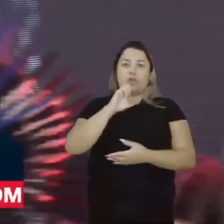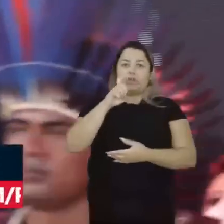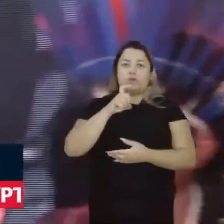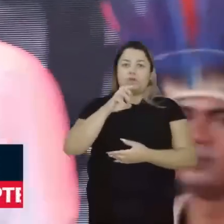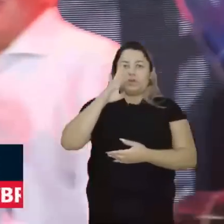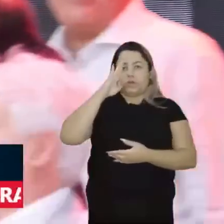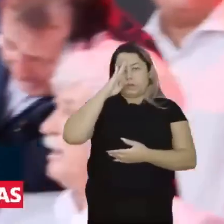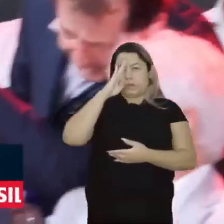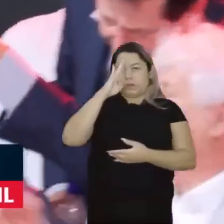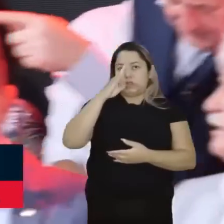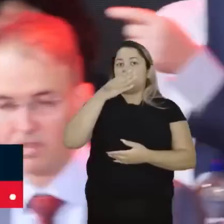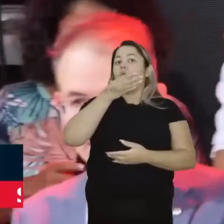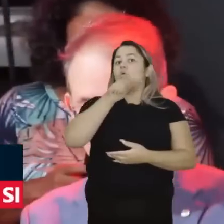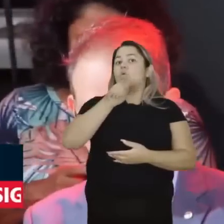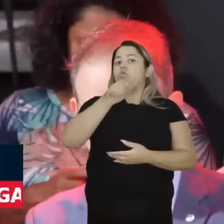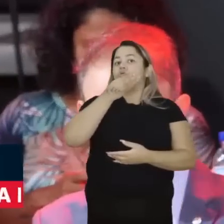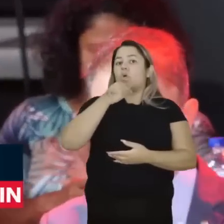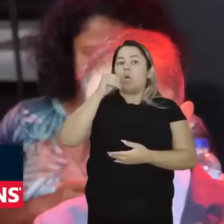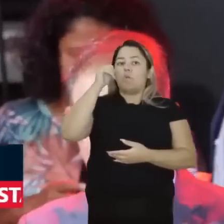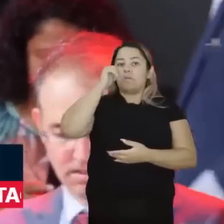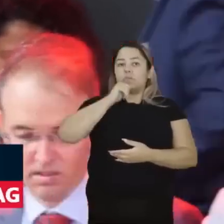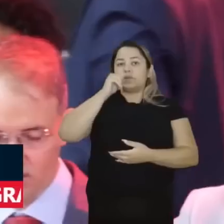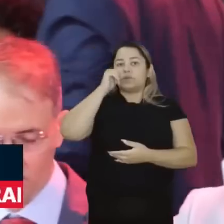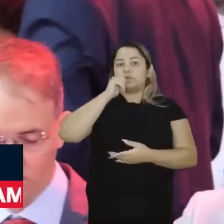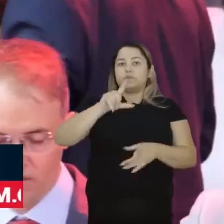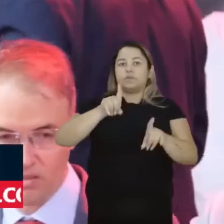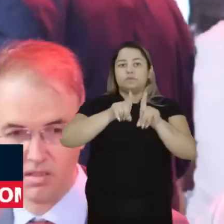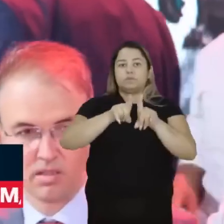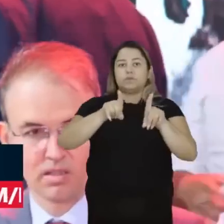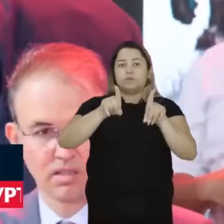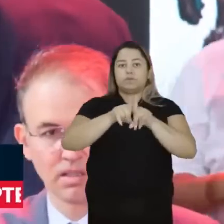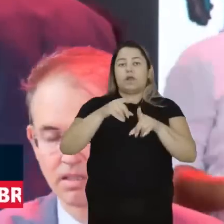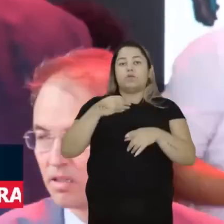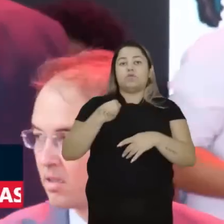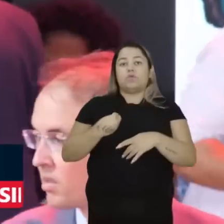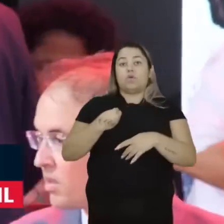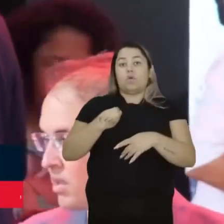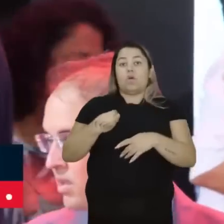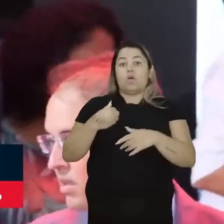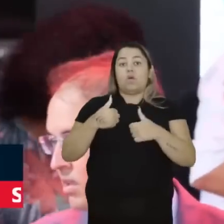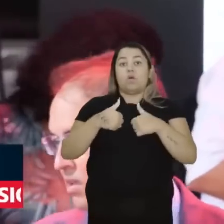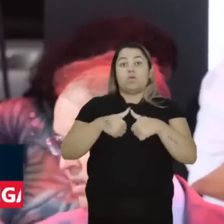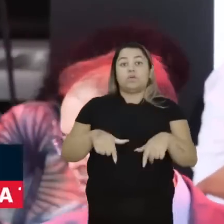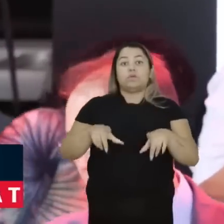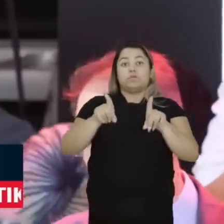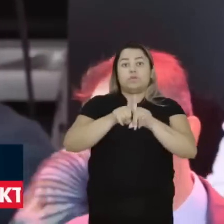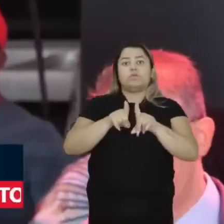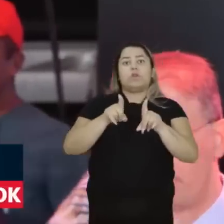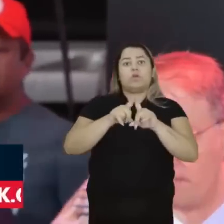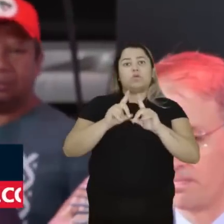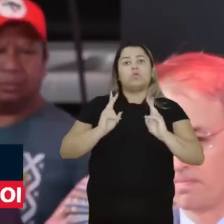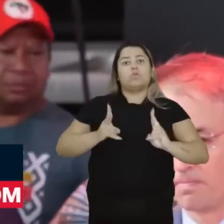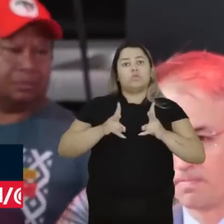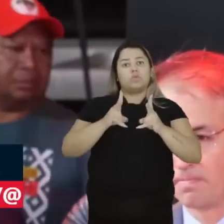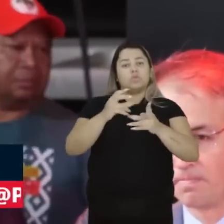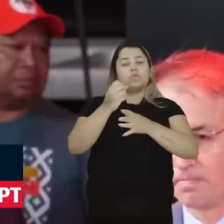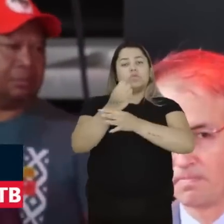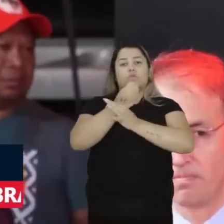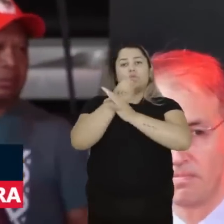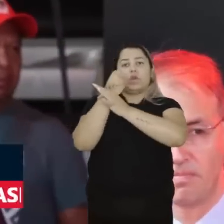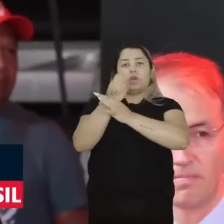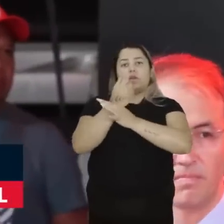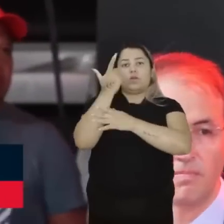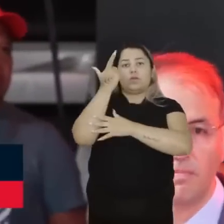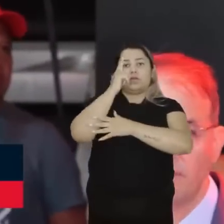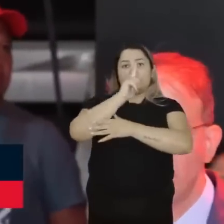e mulheres que ocupam estes espaços para resistir e assegurar a conquista